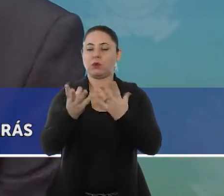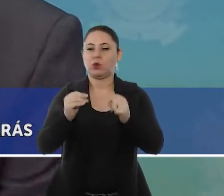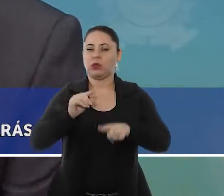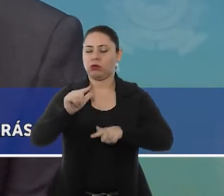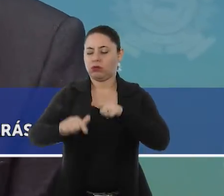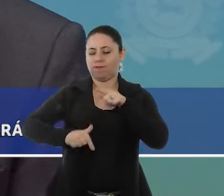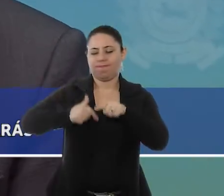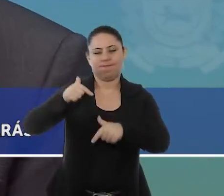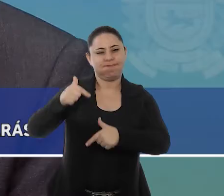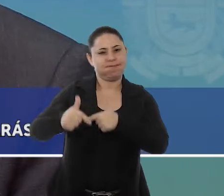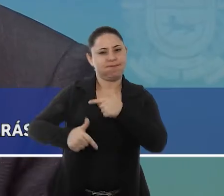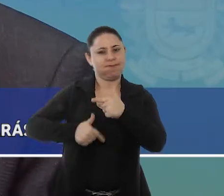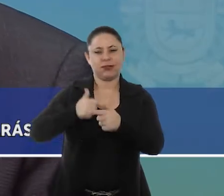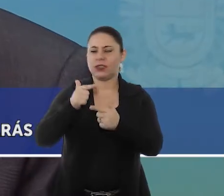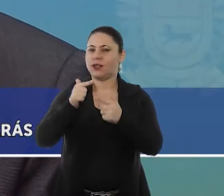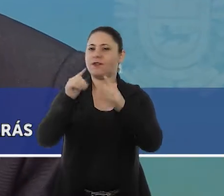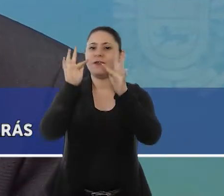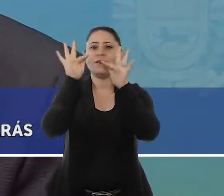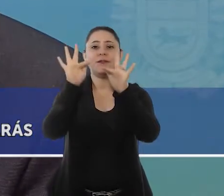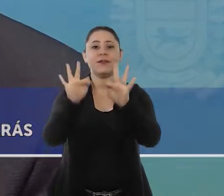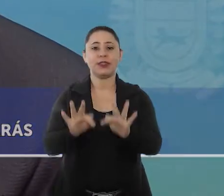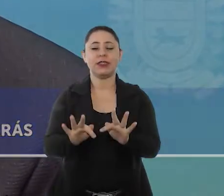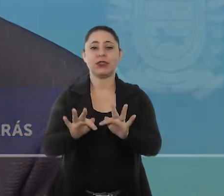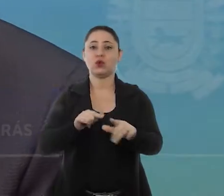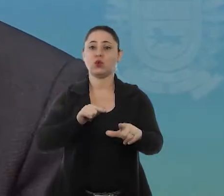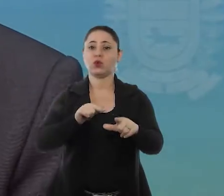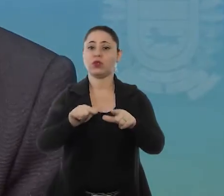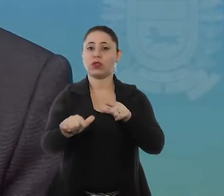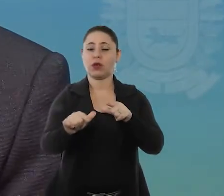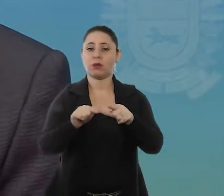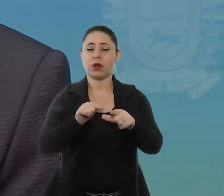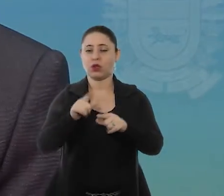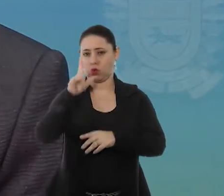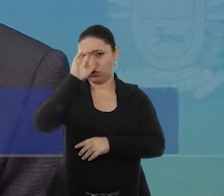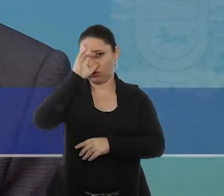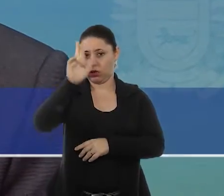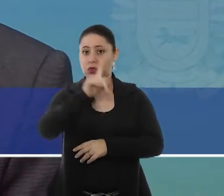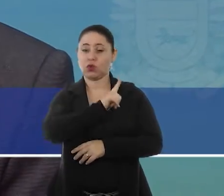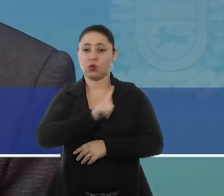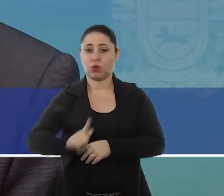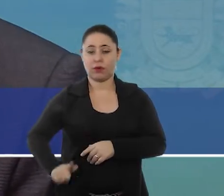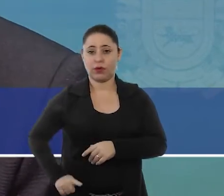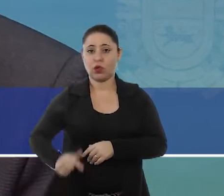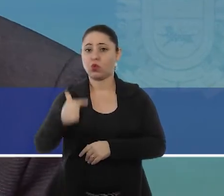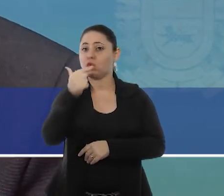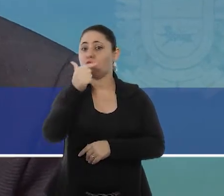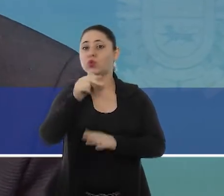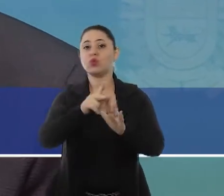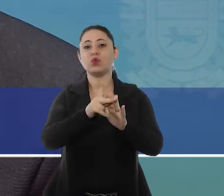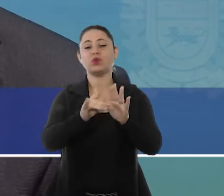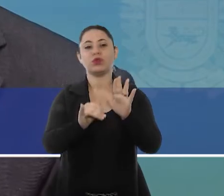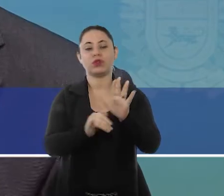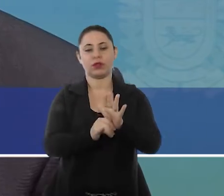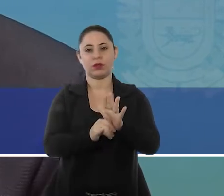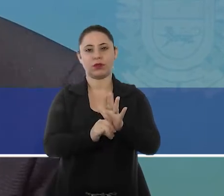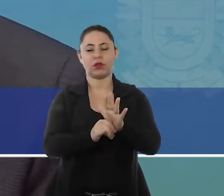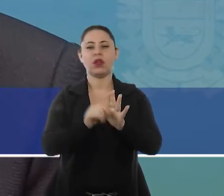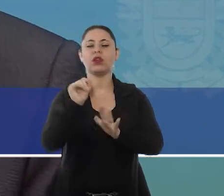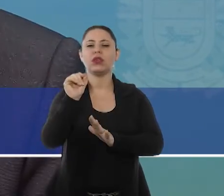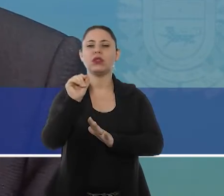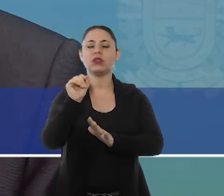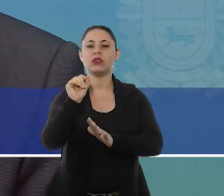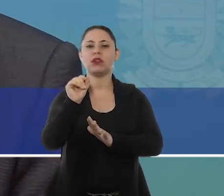de muito trabalho, finalizando o nosso trabalho na liderança do governo, 2